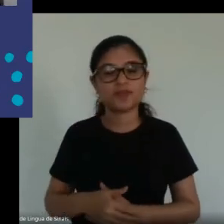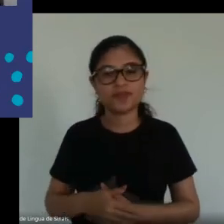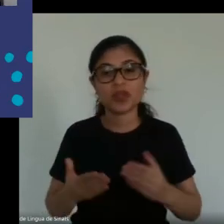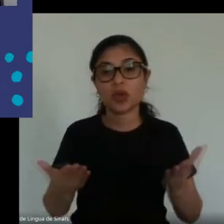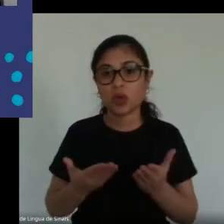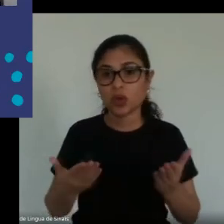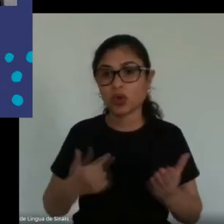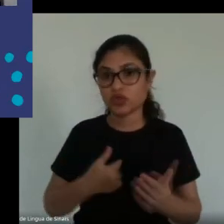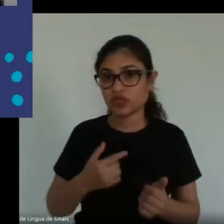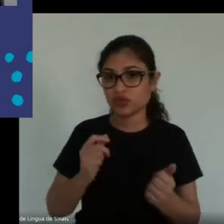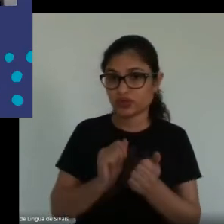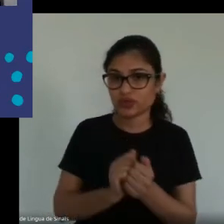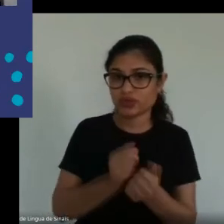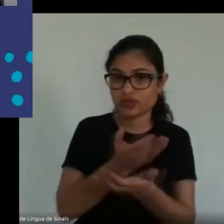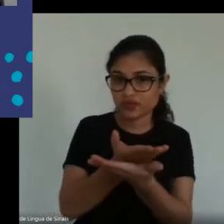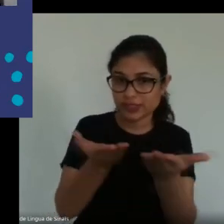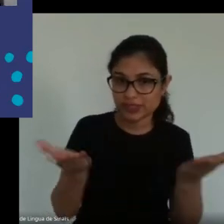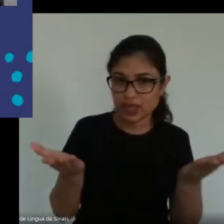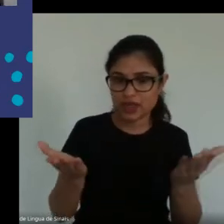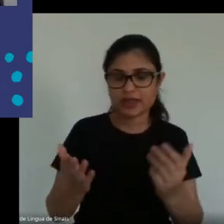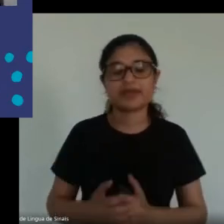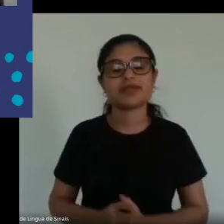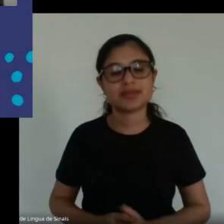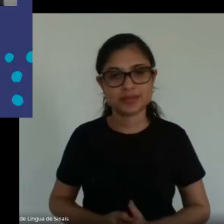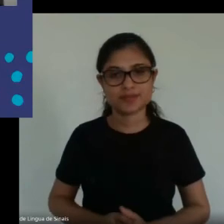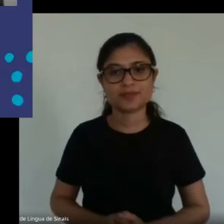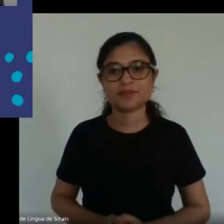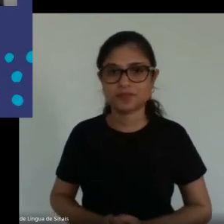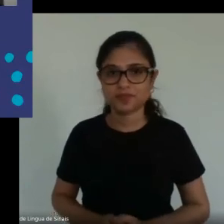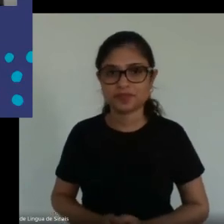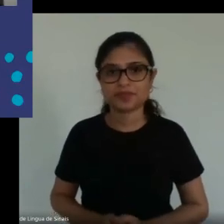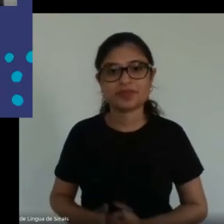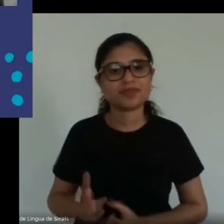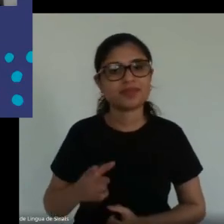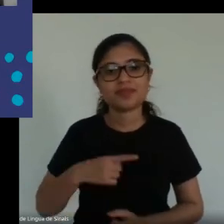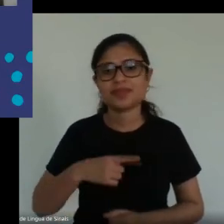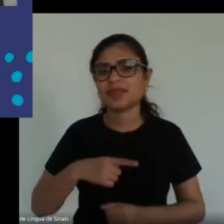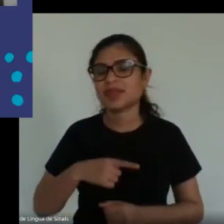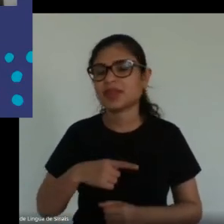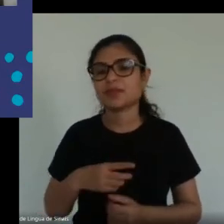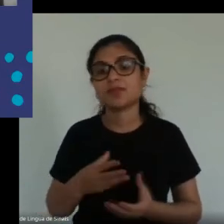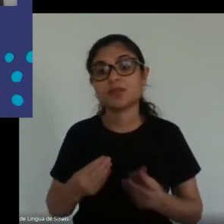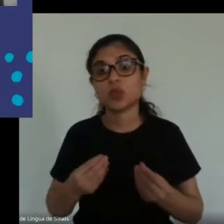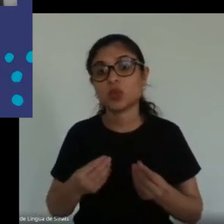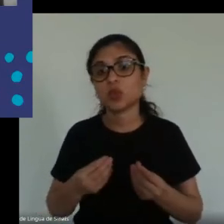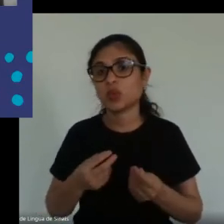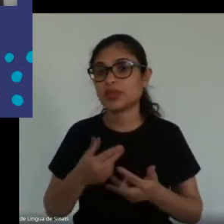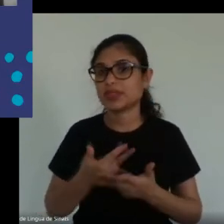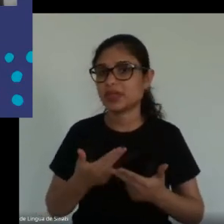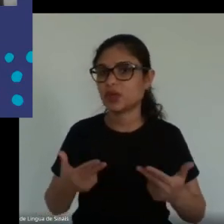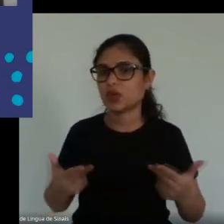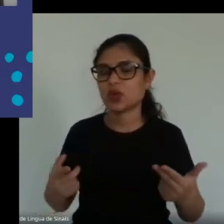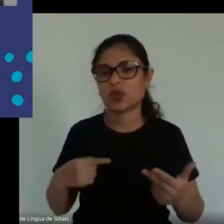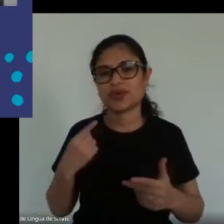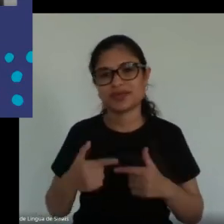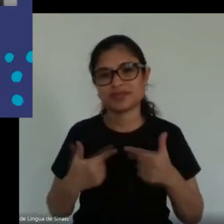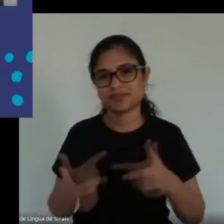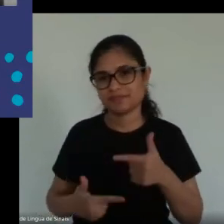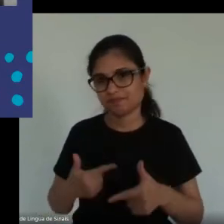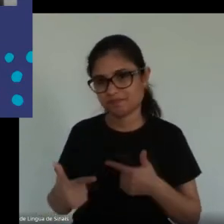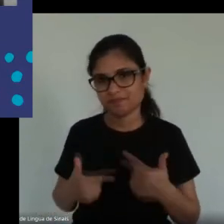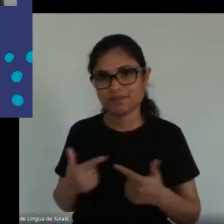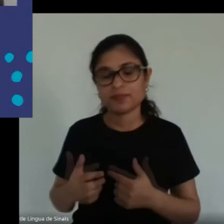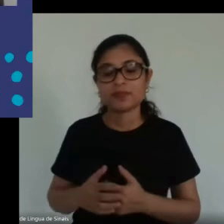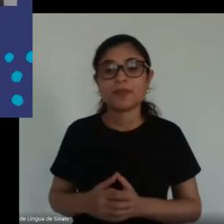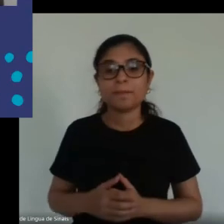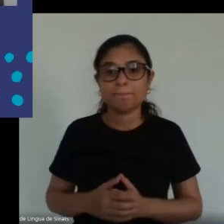vocês. E é assim, e a gente tem também muita coisa que a gente está fazendo. Então, é isso.